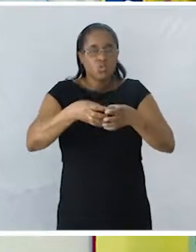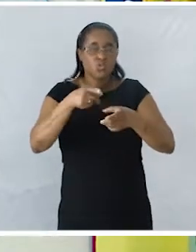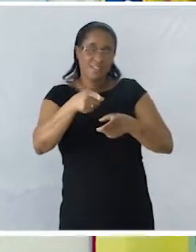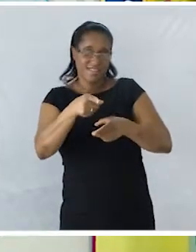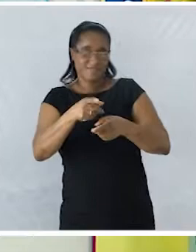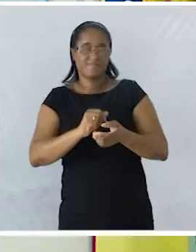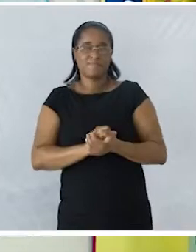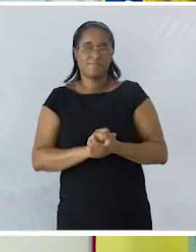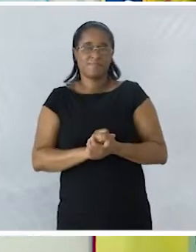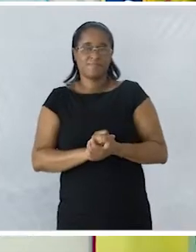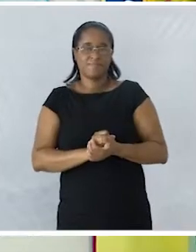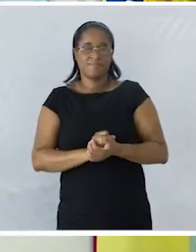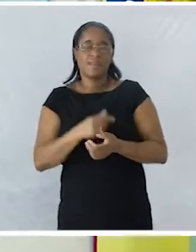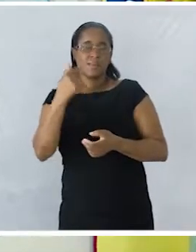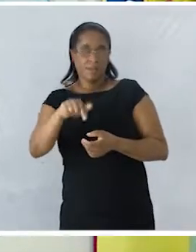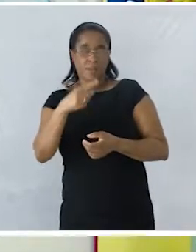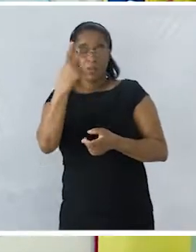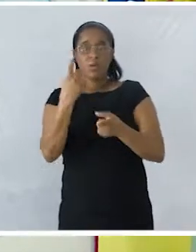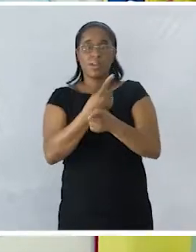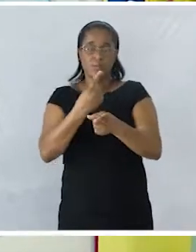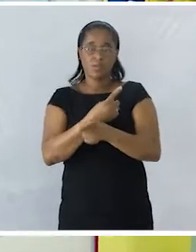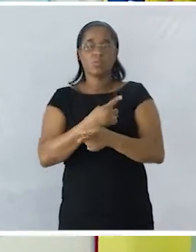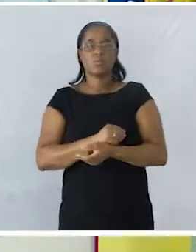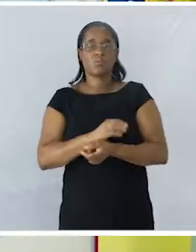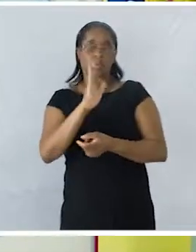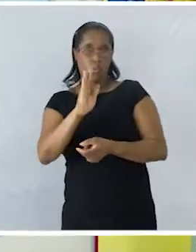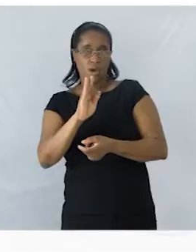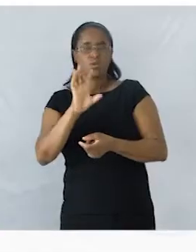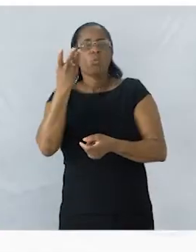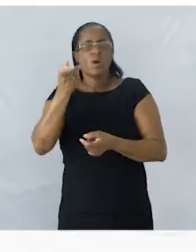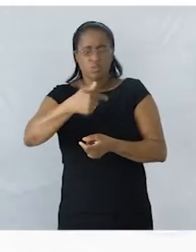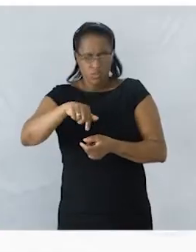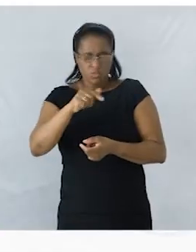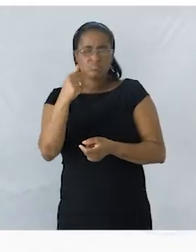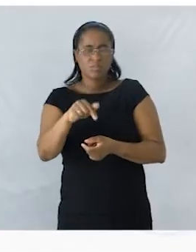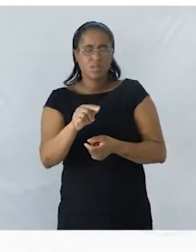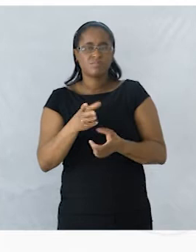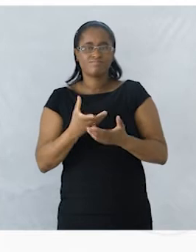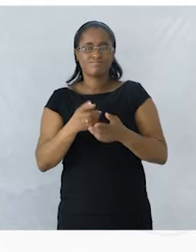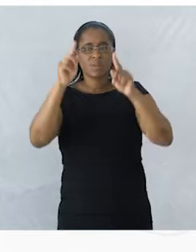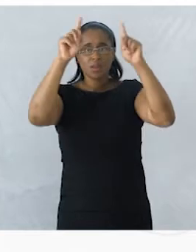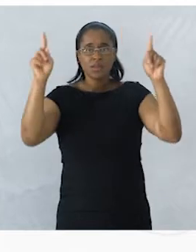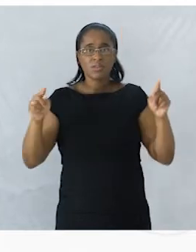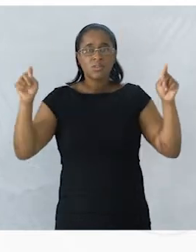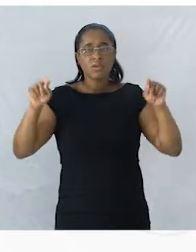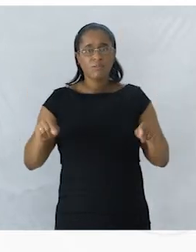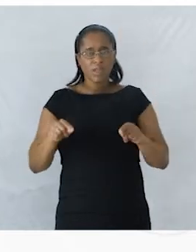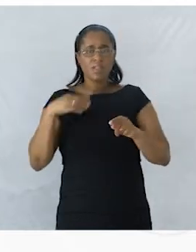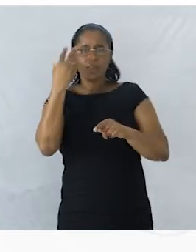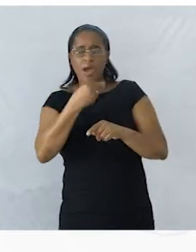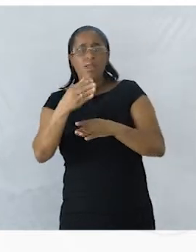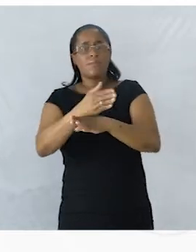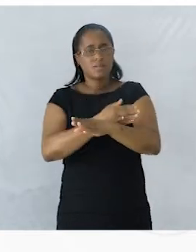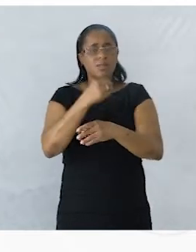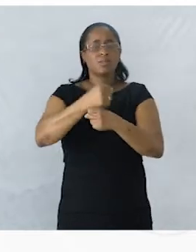aqui, que tem o elemento 4, quando nós temos chavetas, nós vimos na aula anterior, que